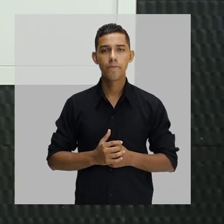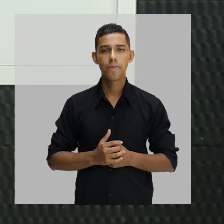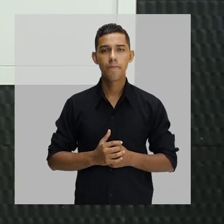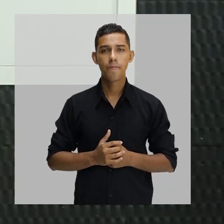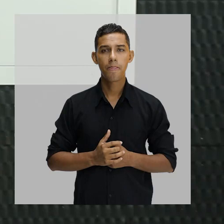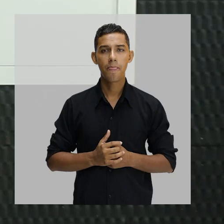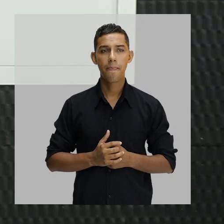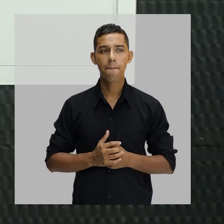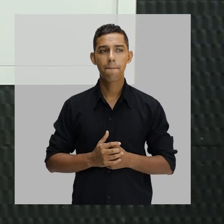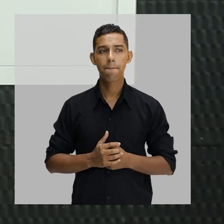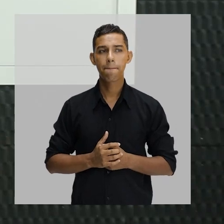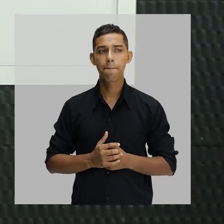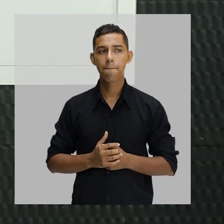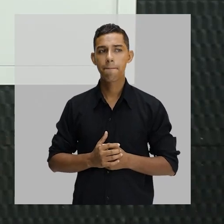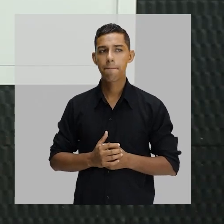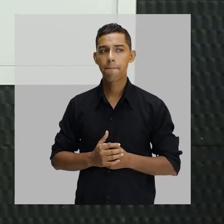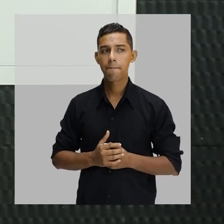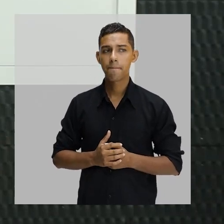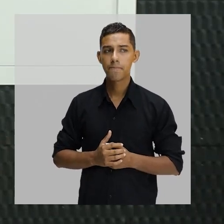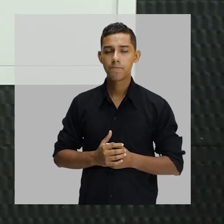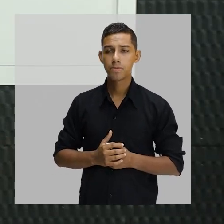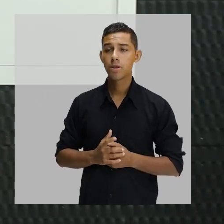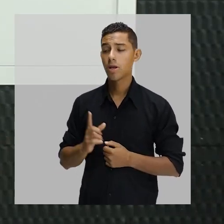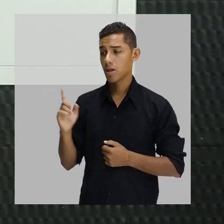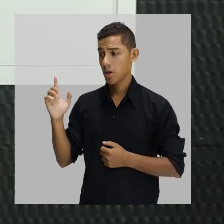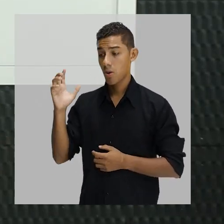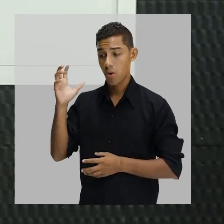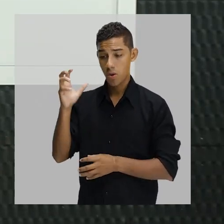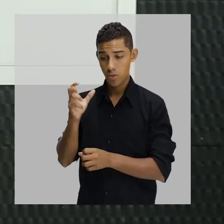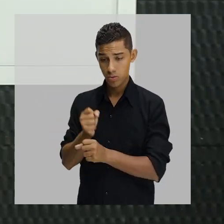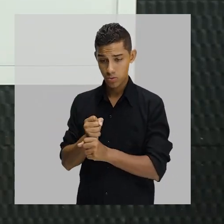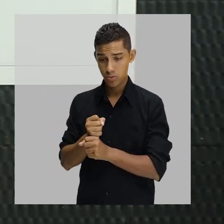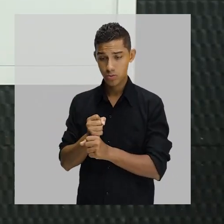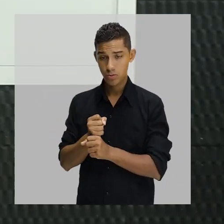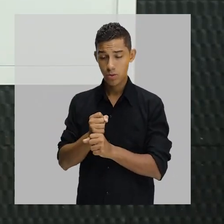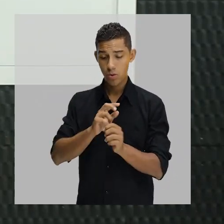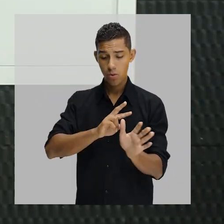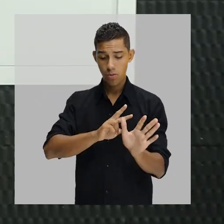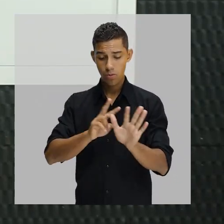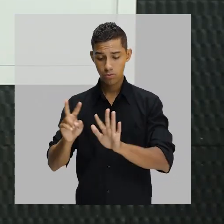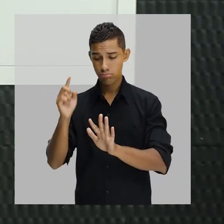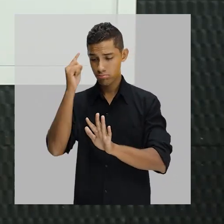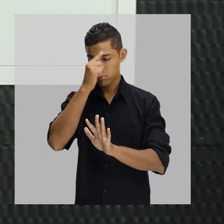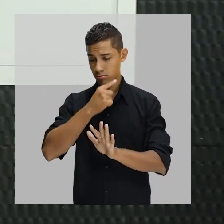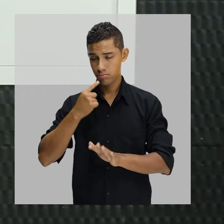2, dá 16. Então, dá 168